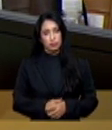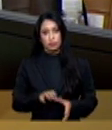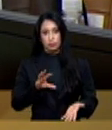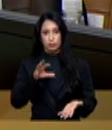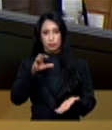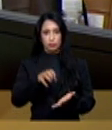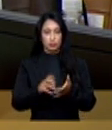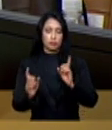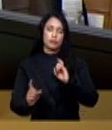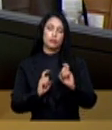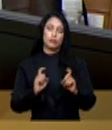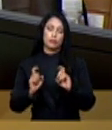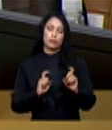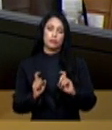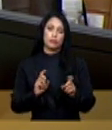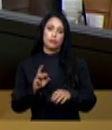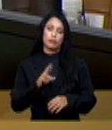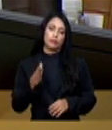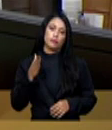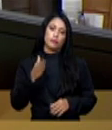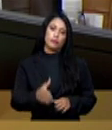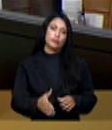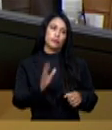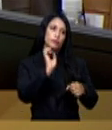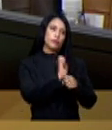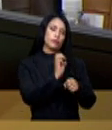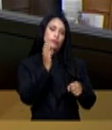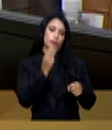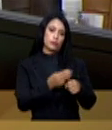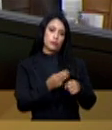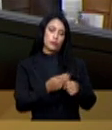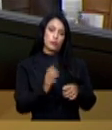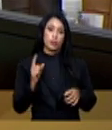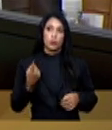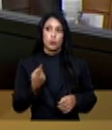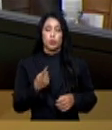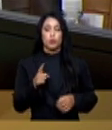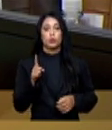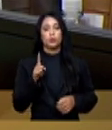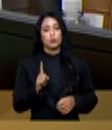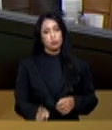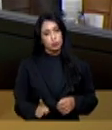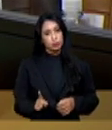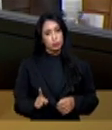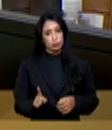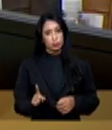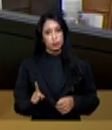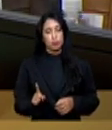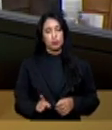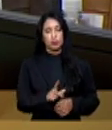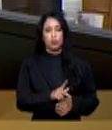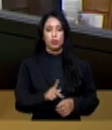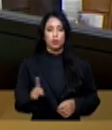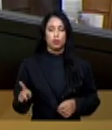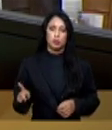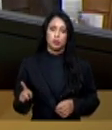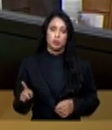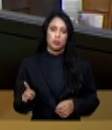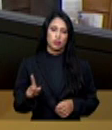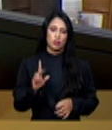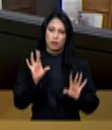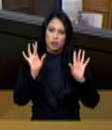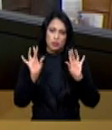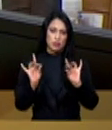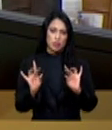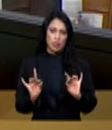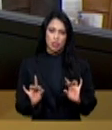entidade da administração indireta de anti Federados O Último Ponto senhor presidente a ele não vou